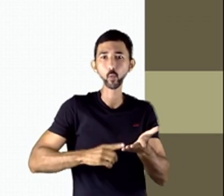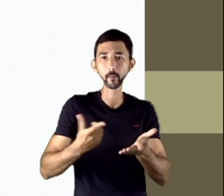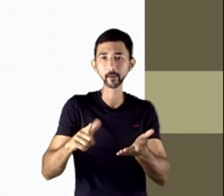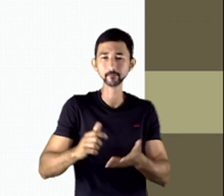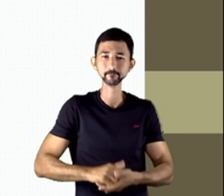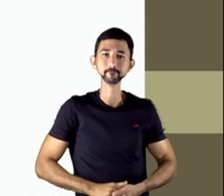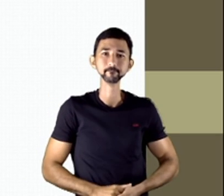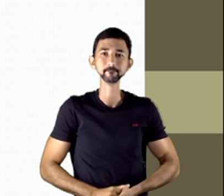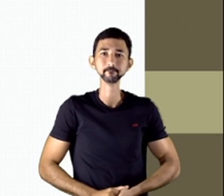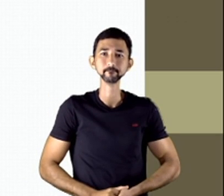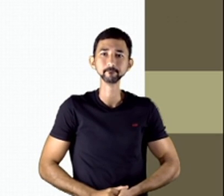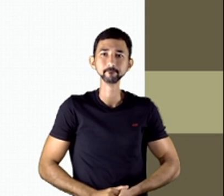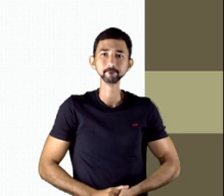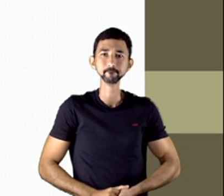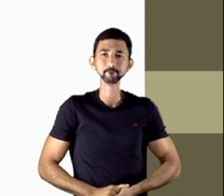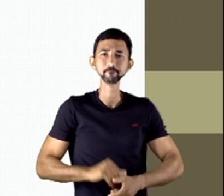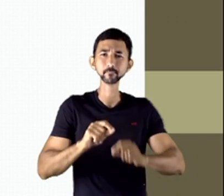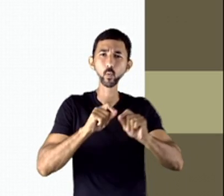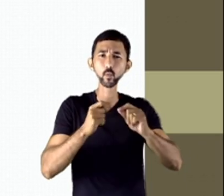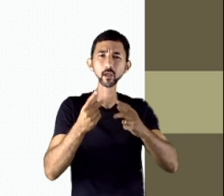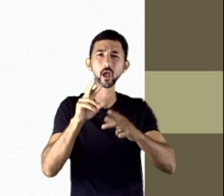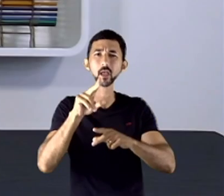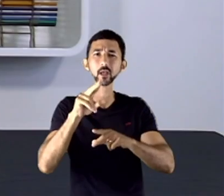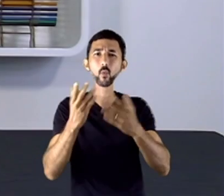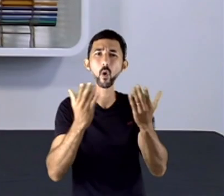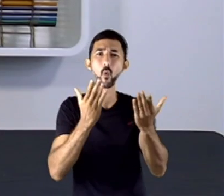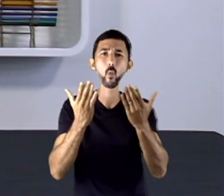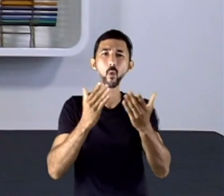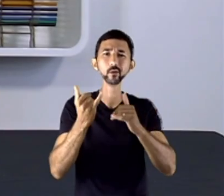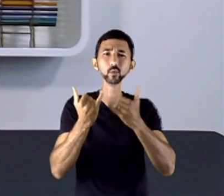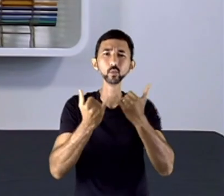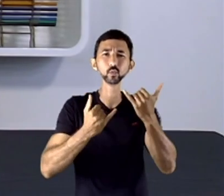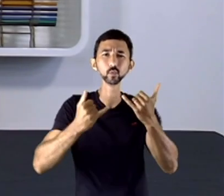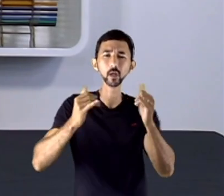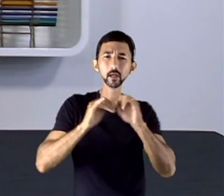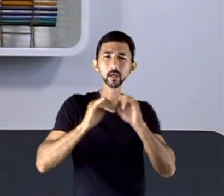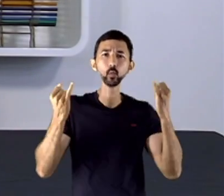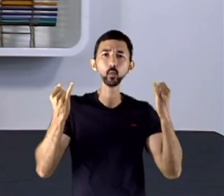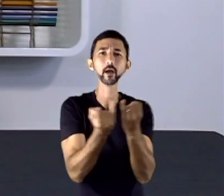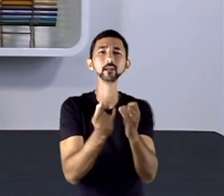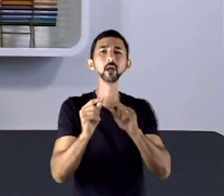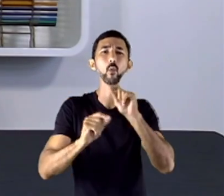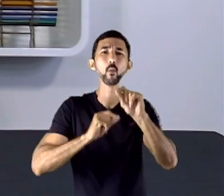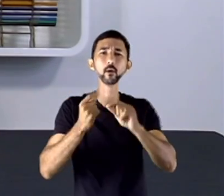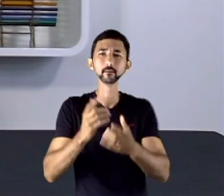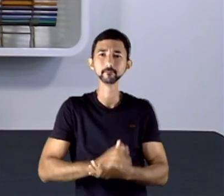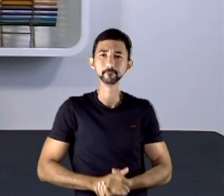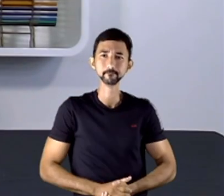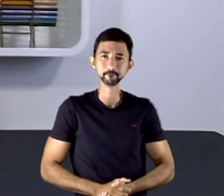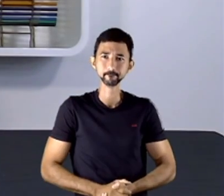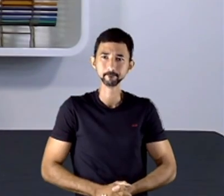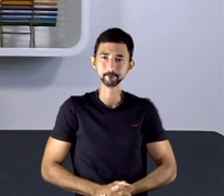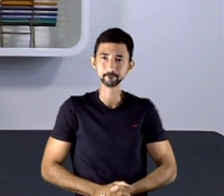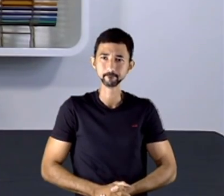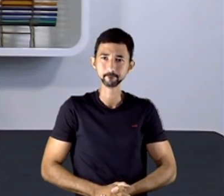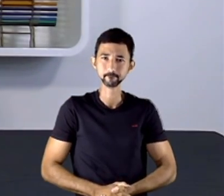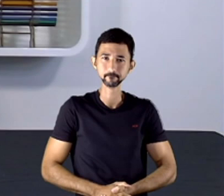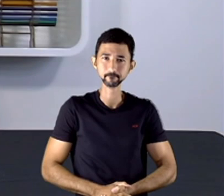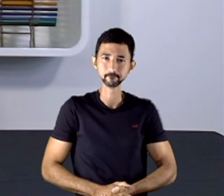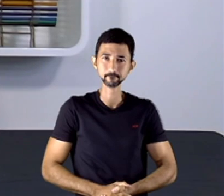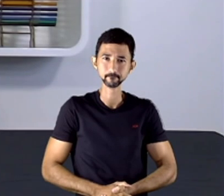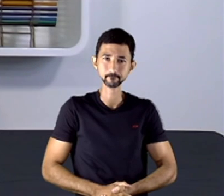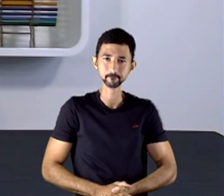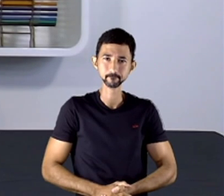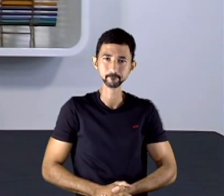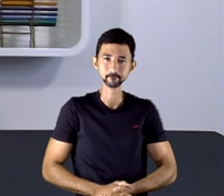documentação. O que tem em comum entre essas duas ilhas? Tá? Essas duas ilhas,